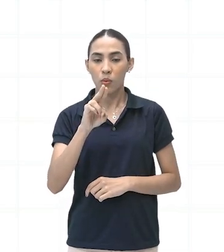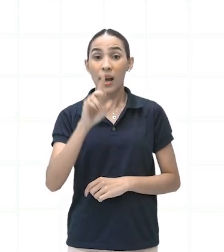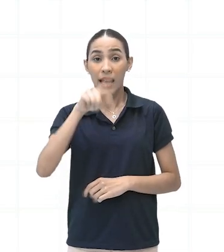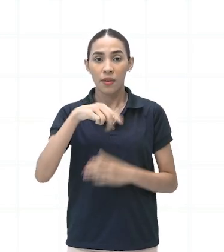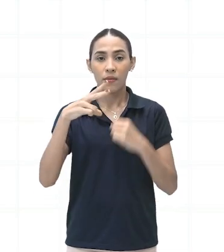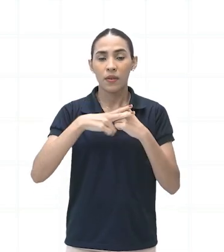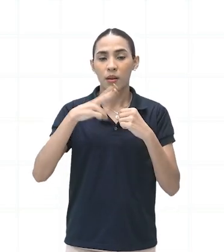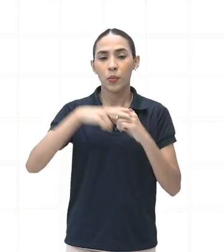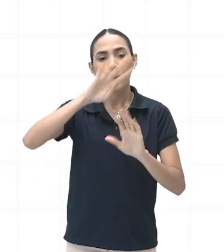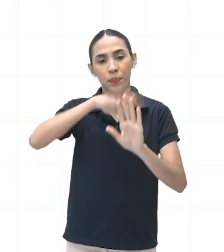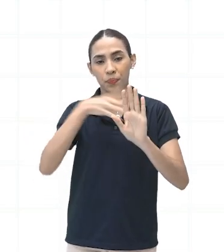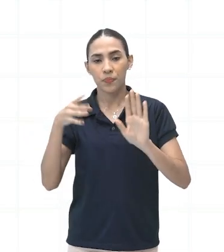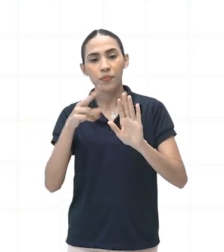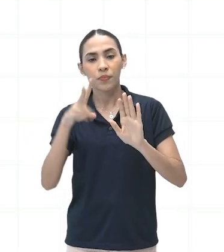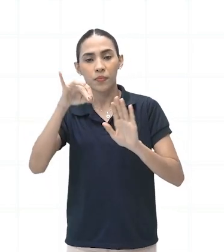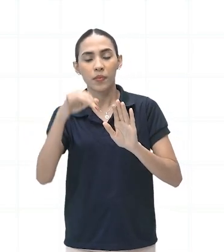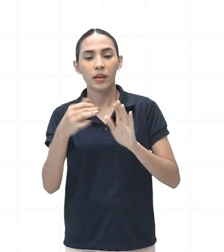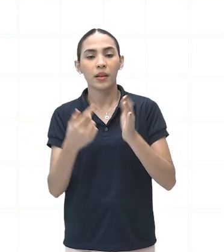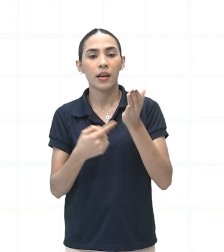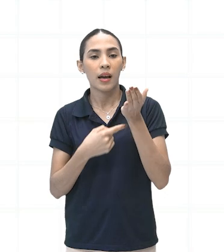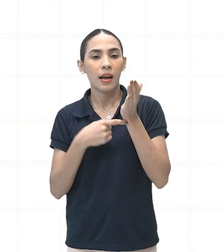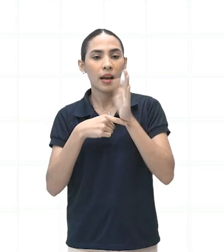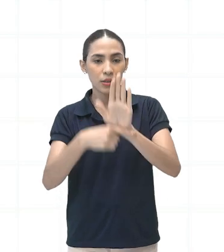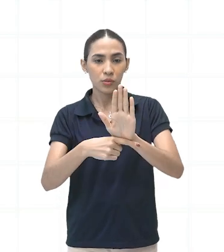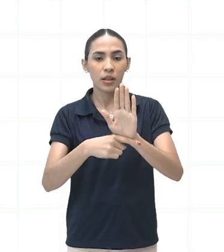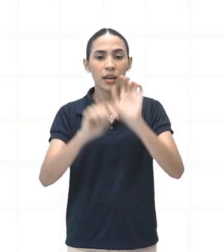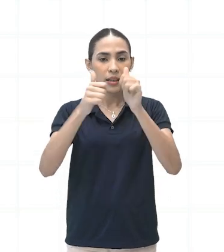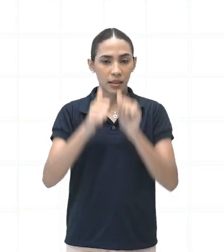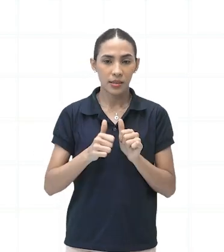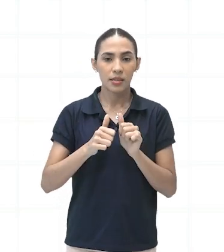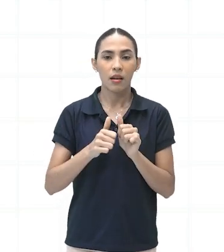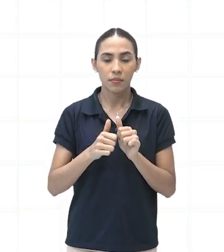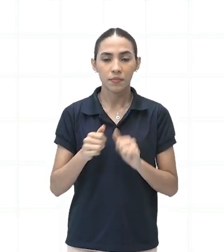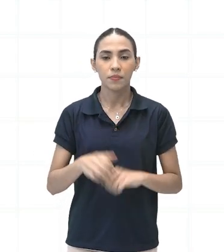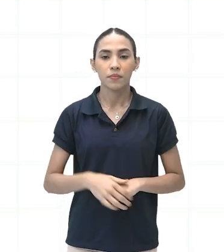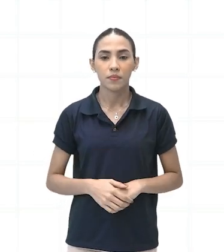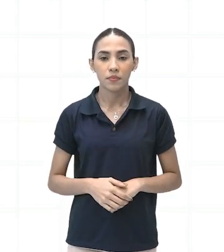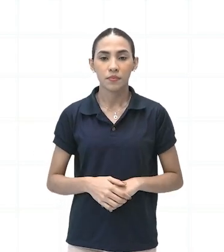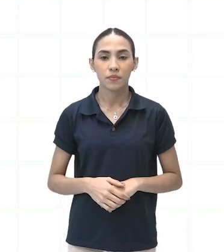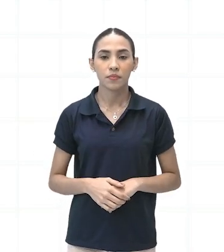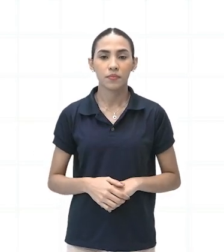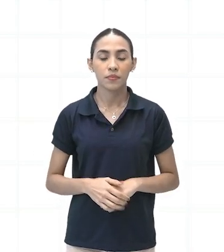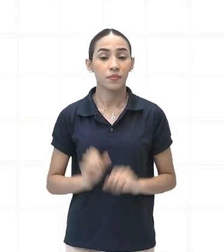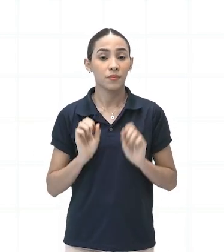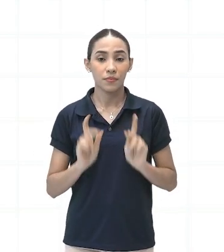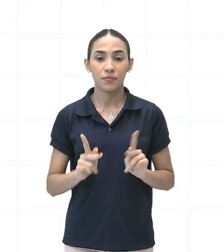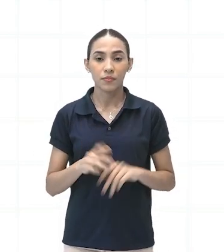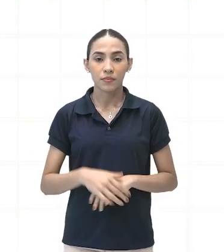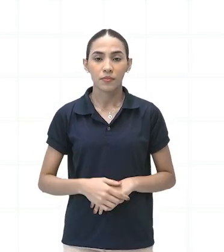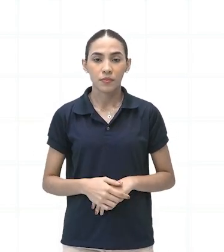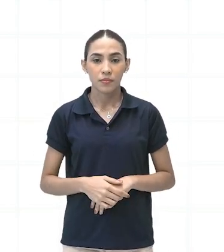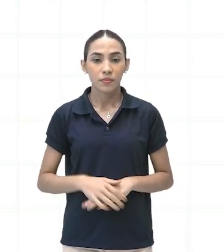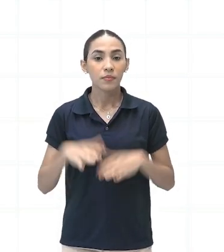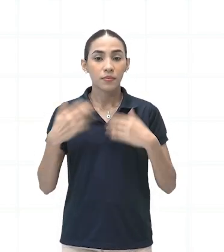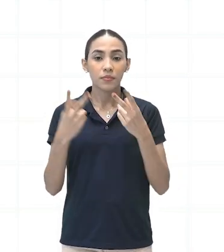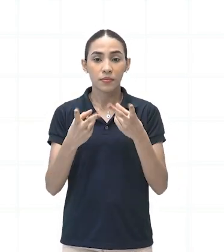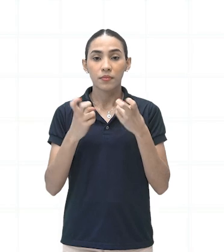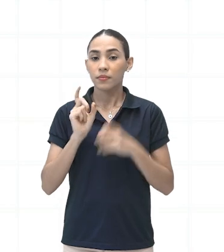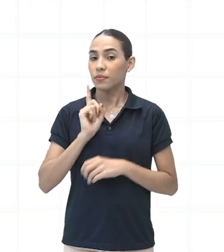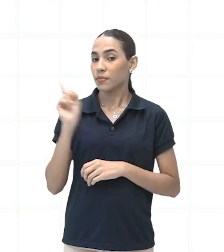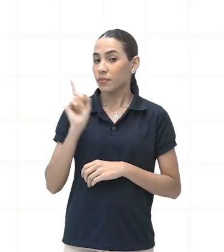nossa tabelinha vai nos ajudar a analisar, a fazer essa identificação do sujeito, ok? Então, observem